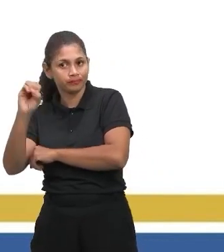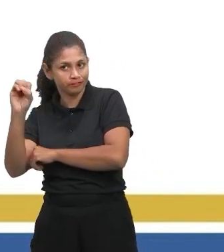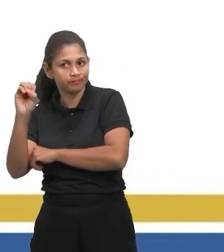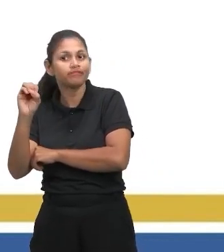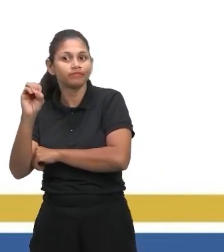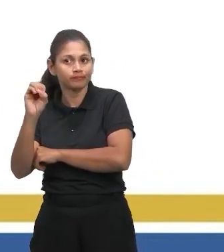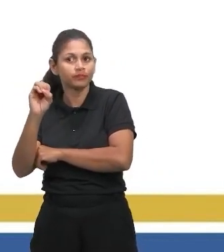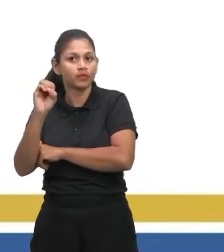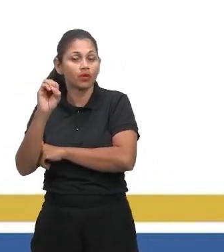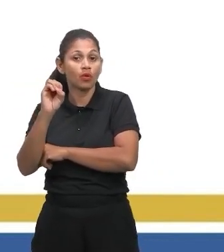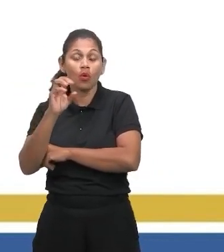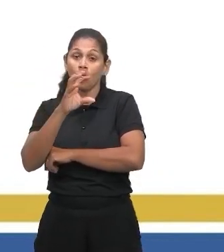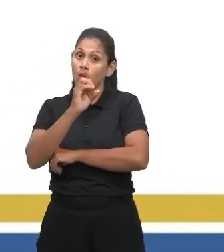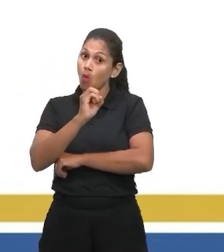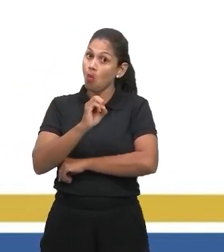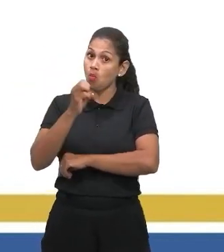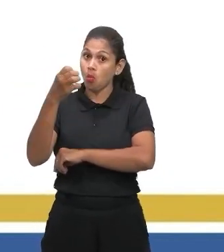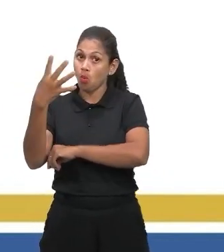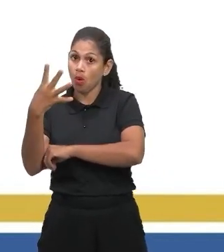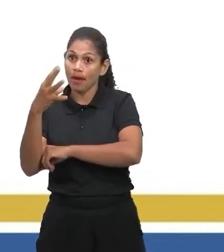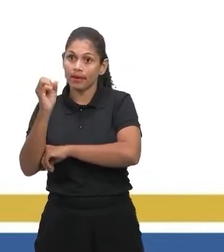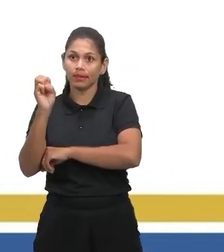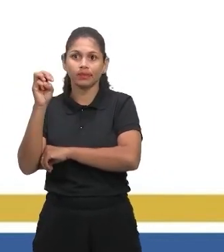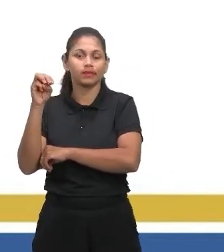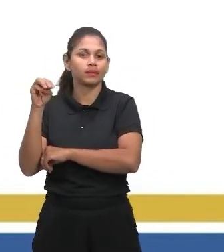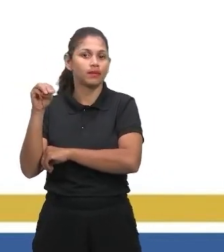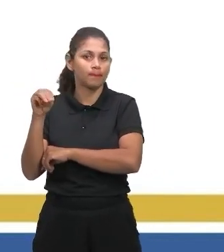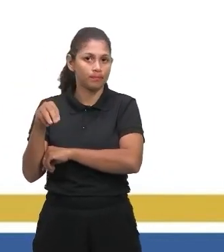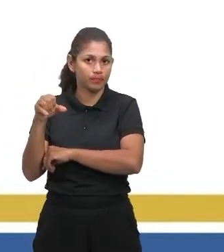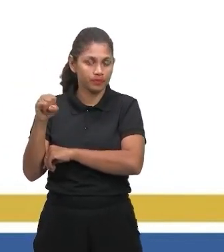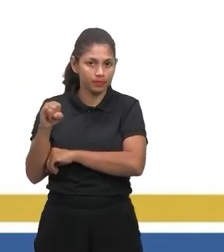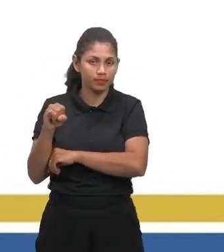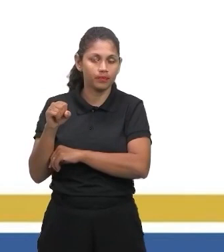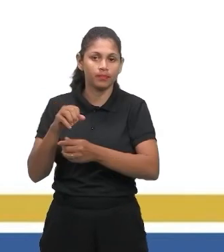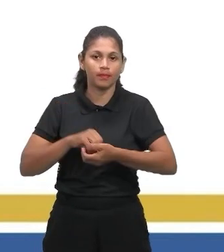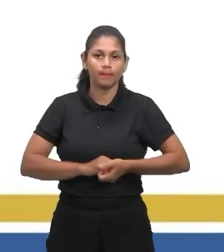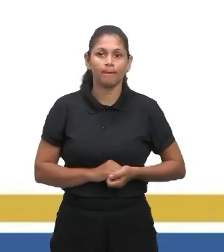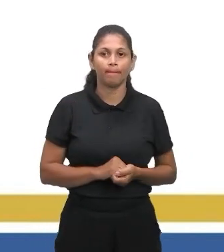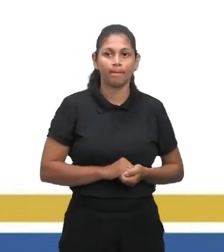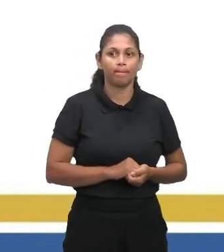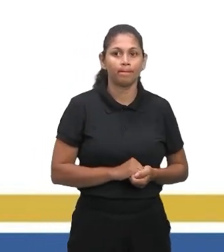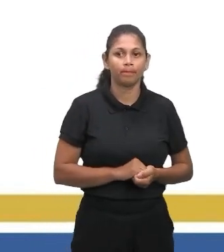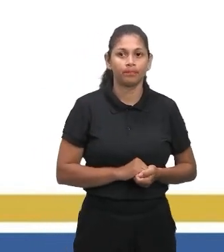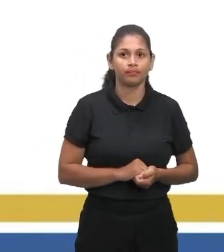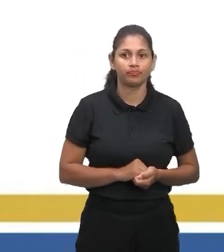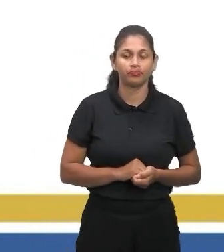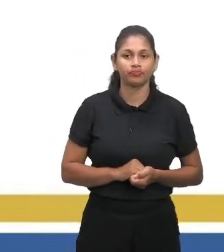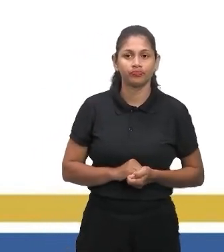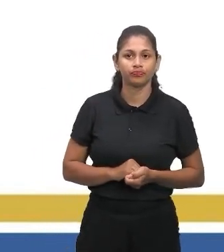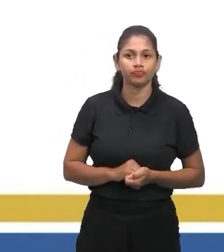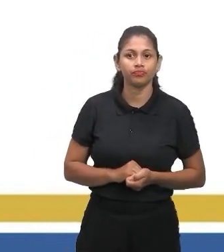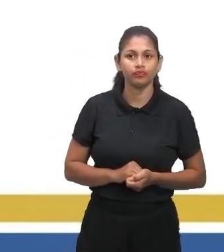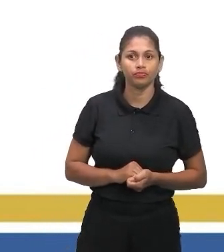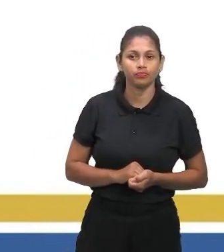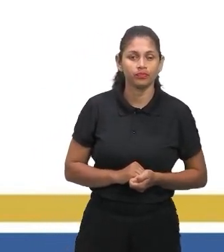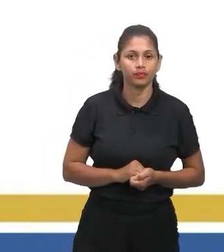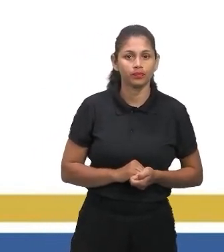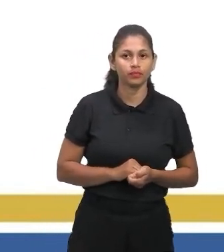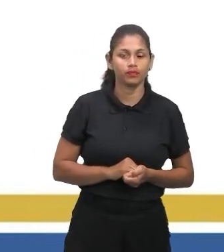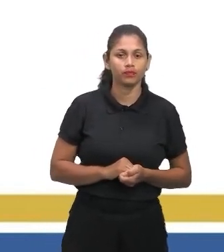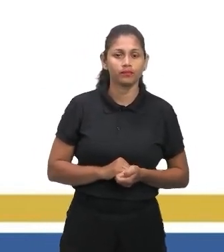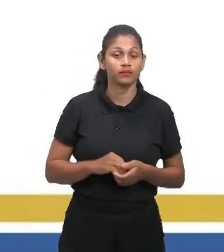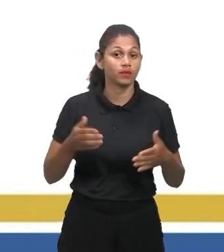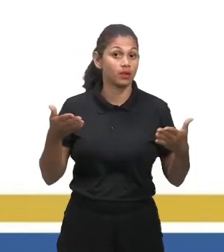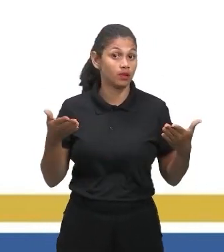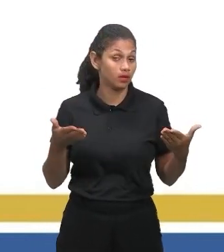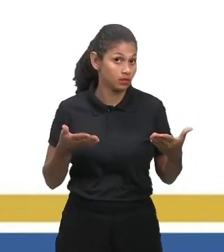vou dividir por 60. Então, 2.400 dividido para 60 vai nos dar como resultado 40 minutos.